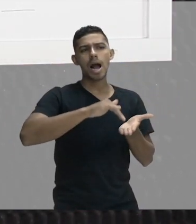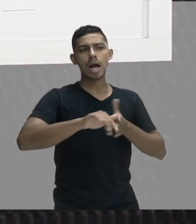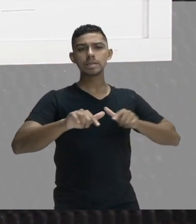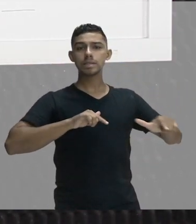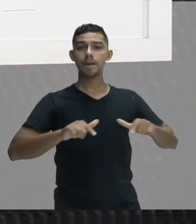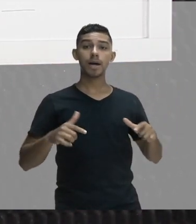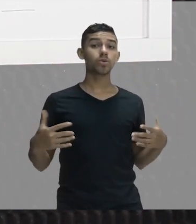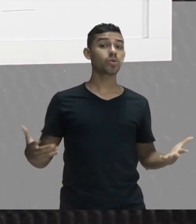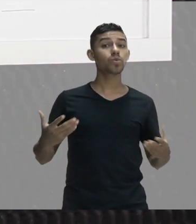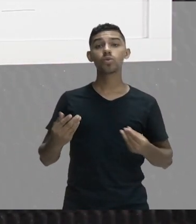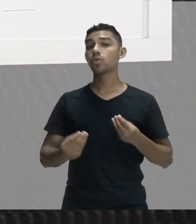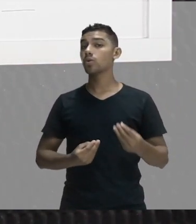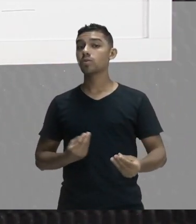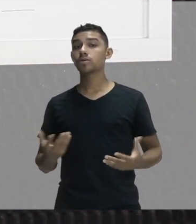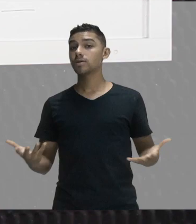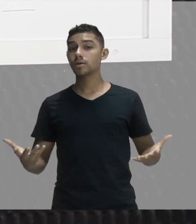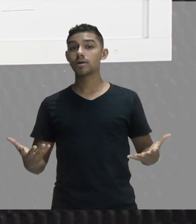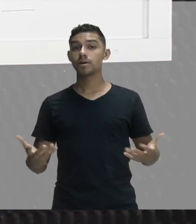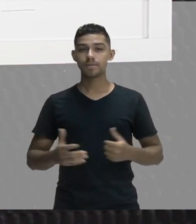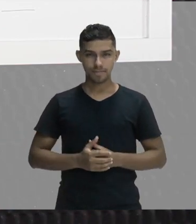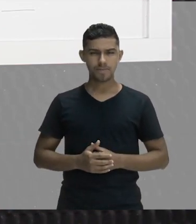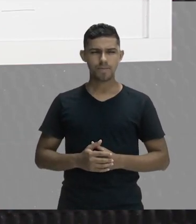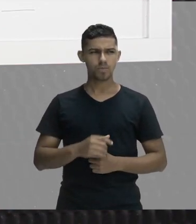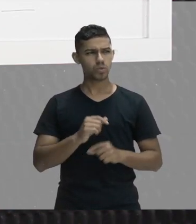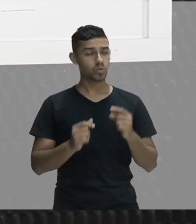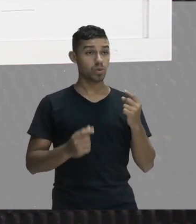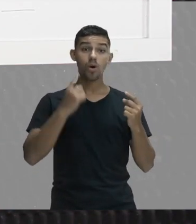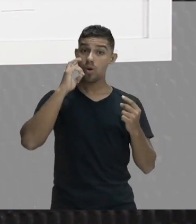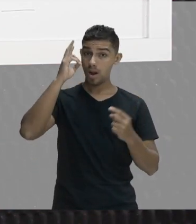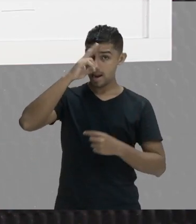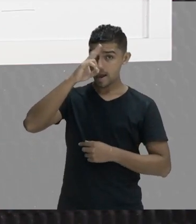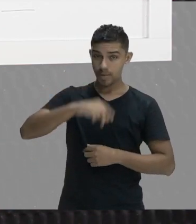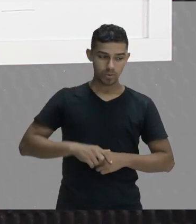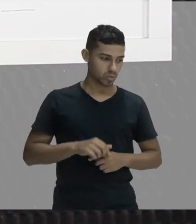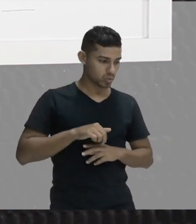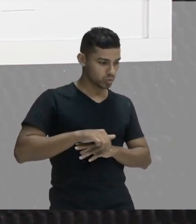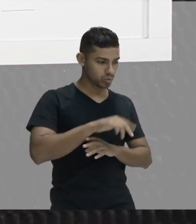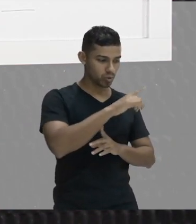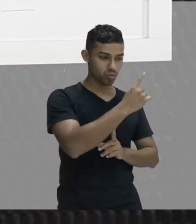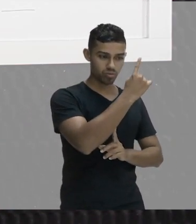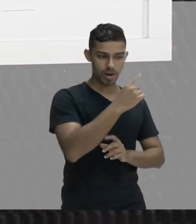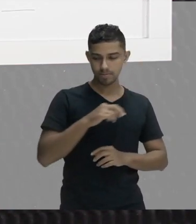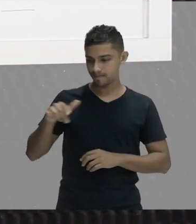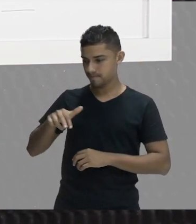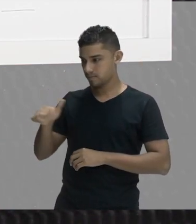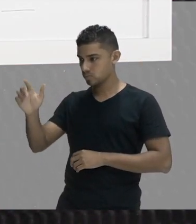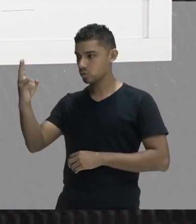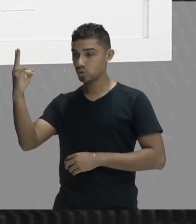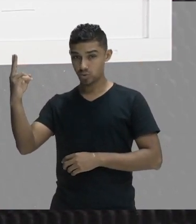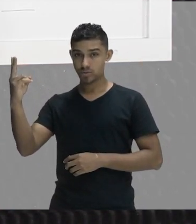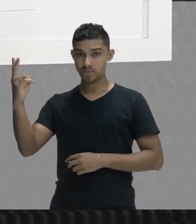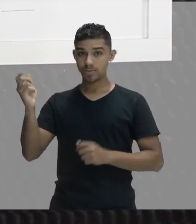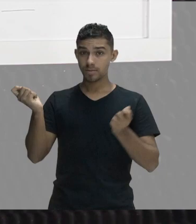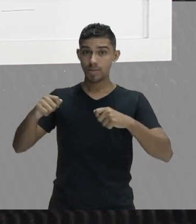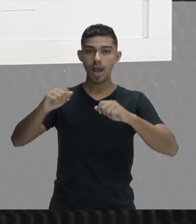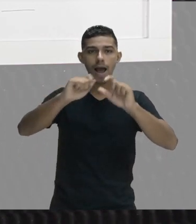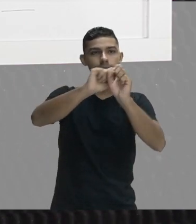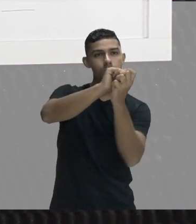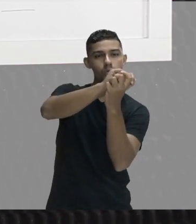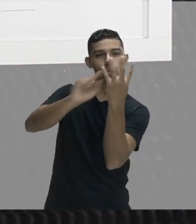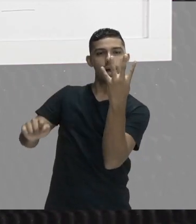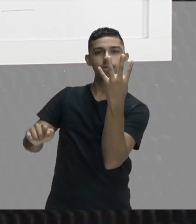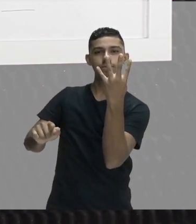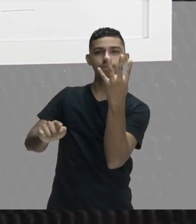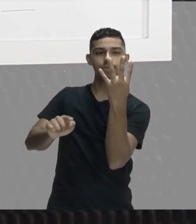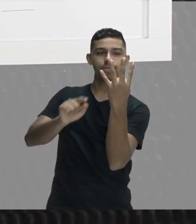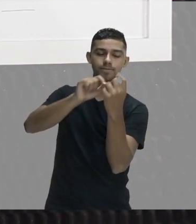trabalho? Tá? Você pode pegar 2, lembrando que você tem 2 escadas de possibilidade, depois das 2 escadas você tem 4